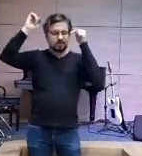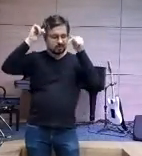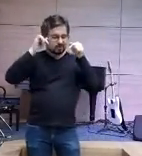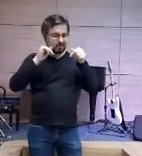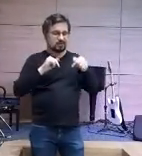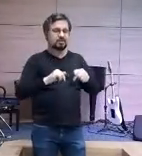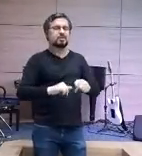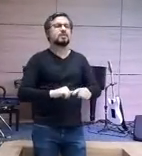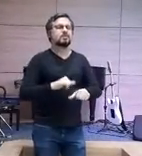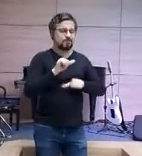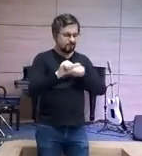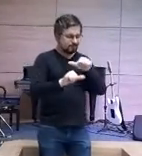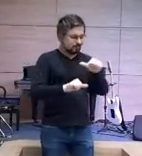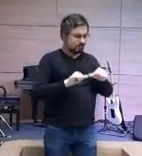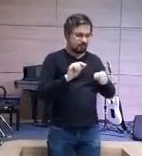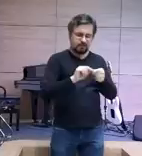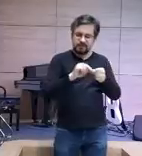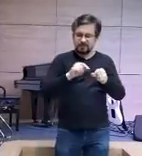operando